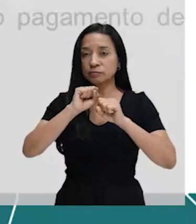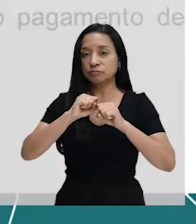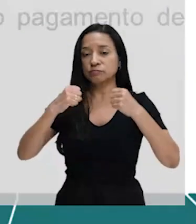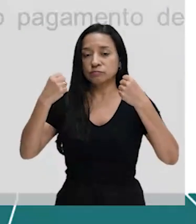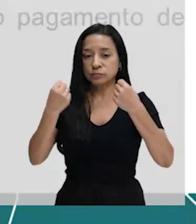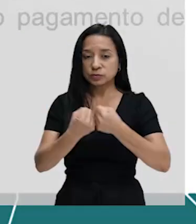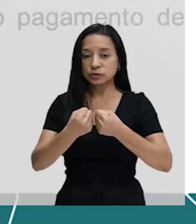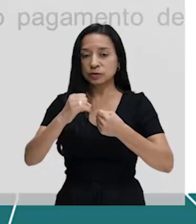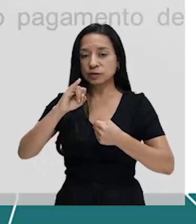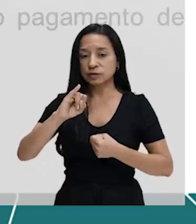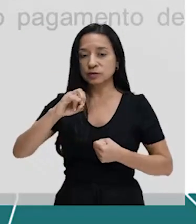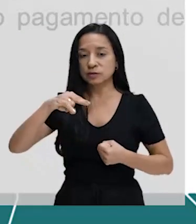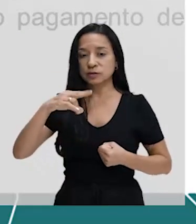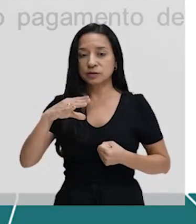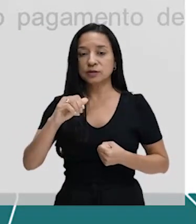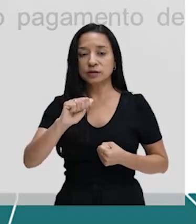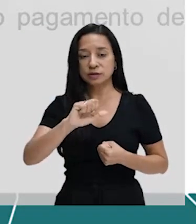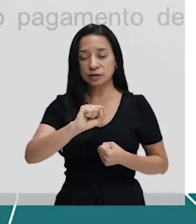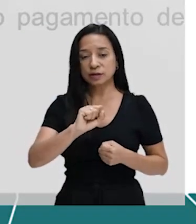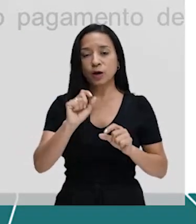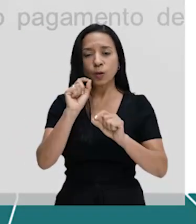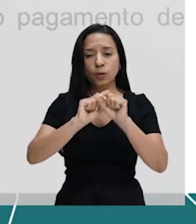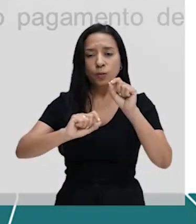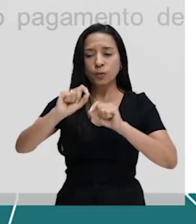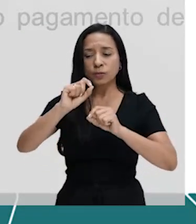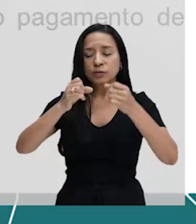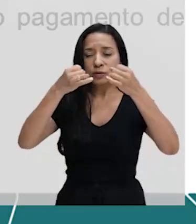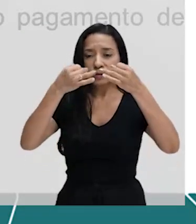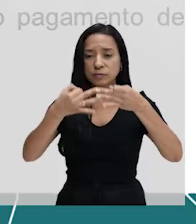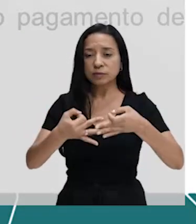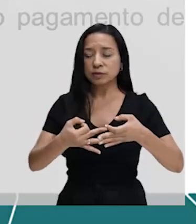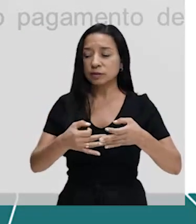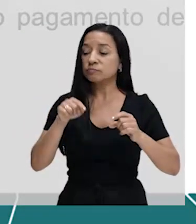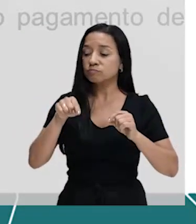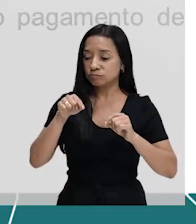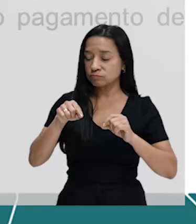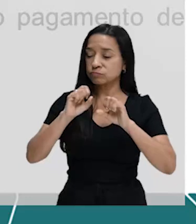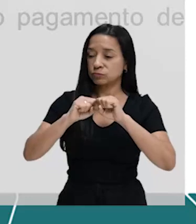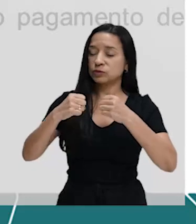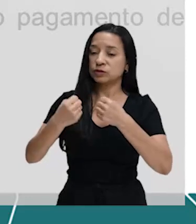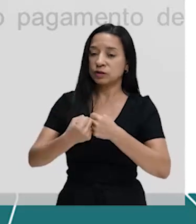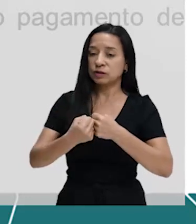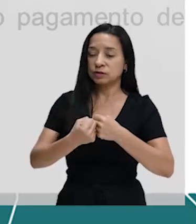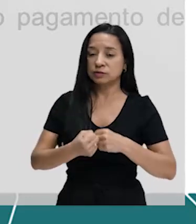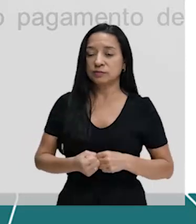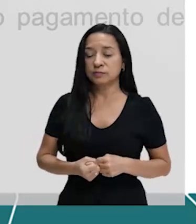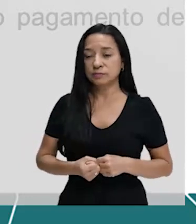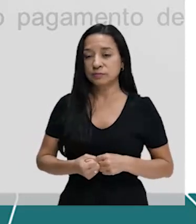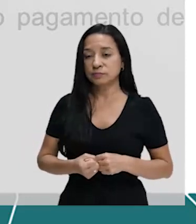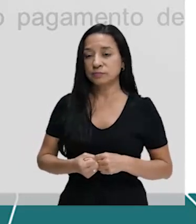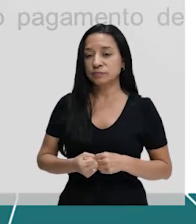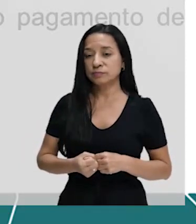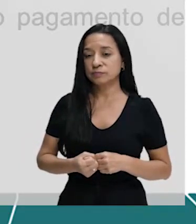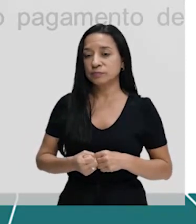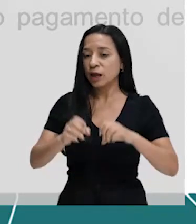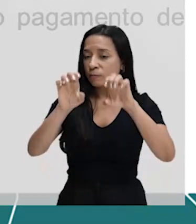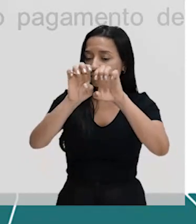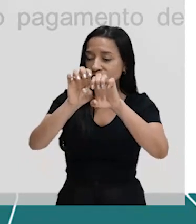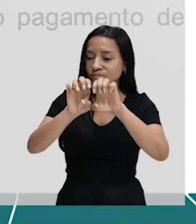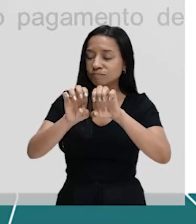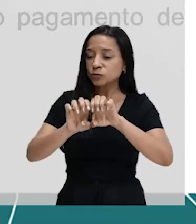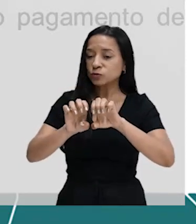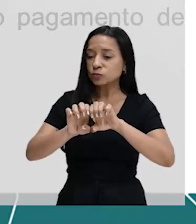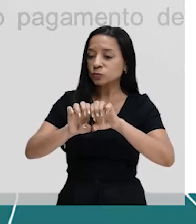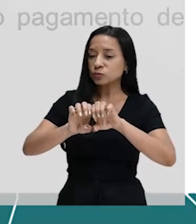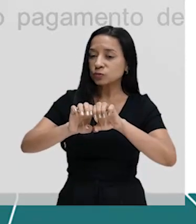sociedade inca. O que falar sobre a sociedade inca? A sociedade inca era fortemente hierarquizada e